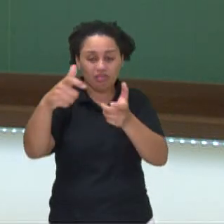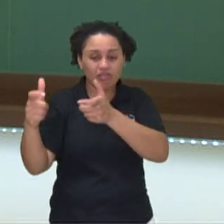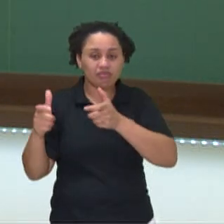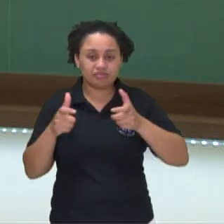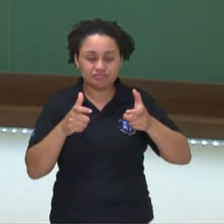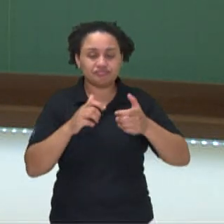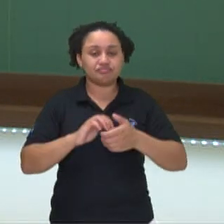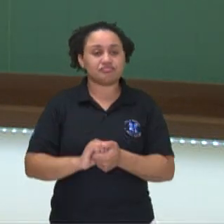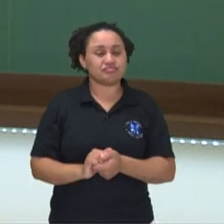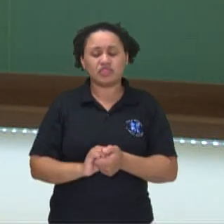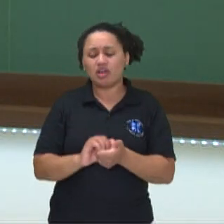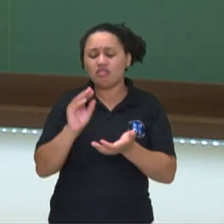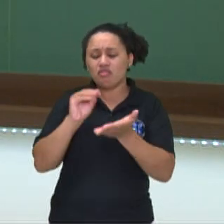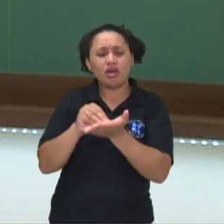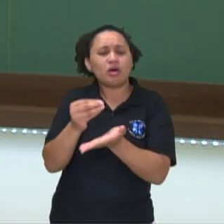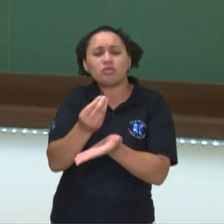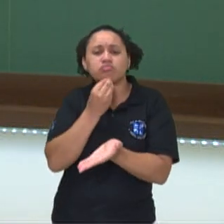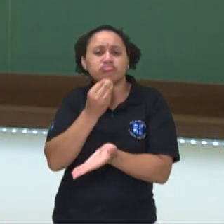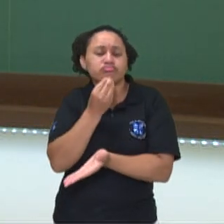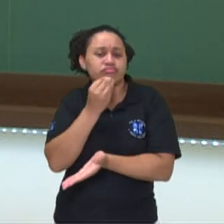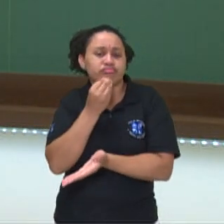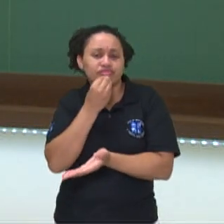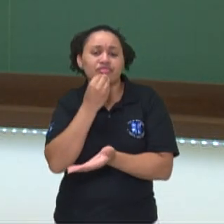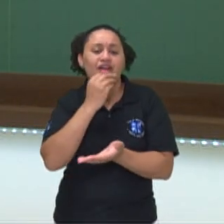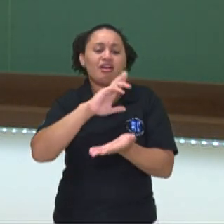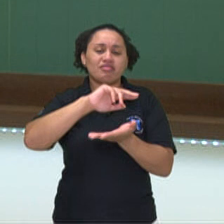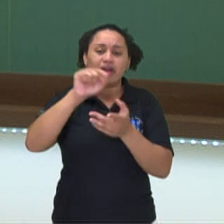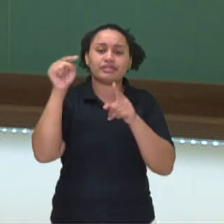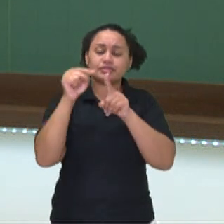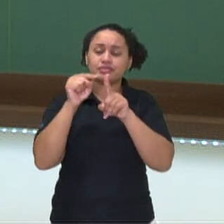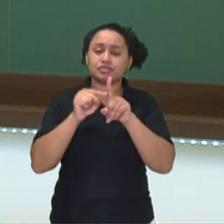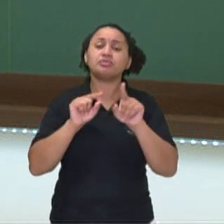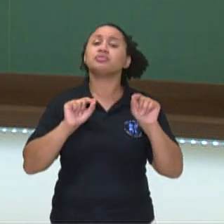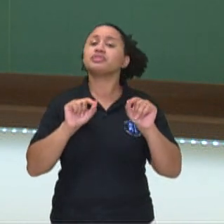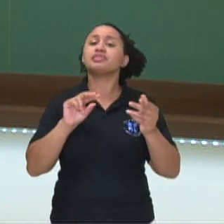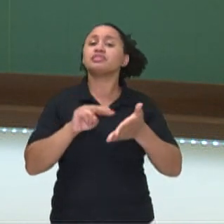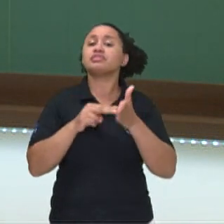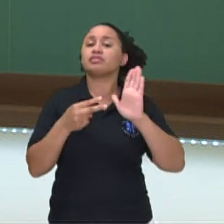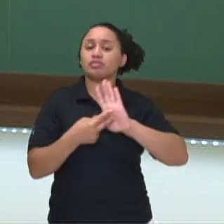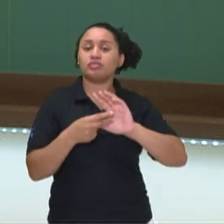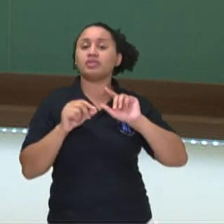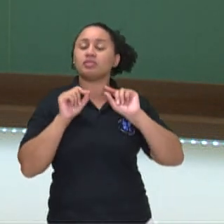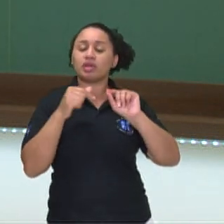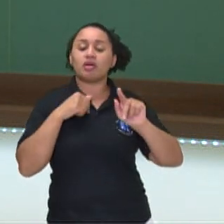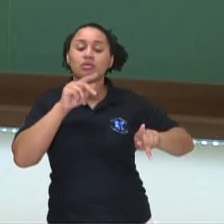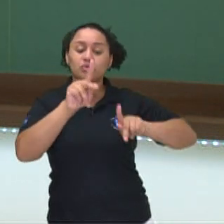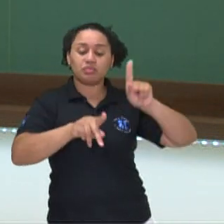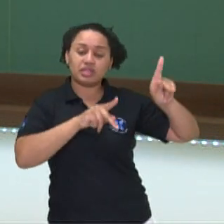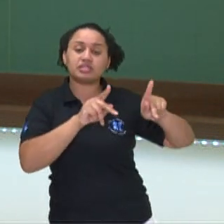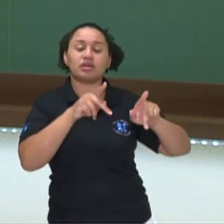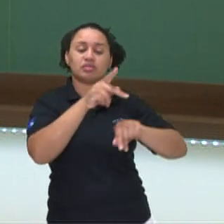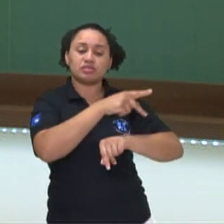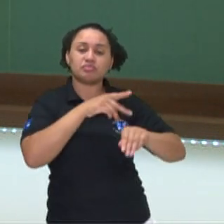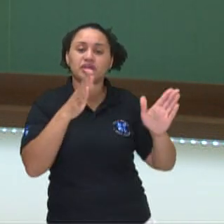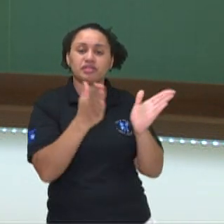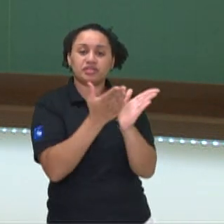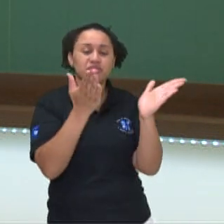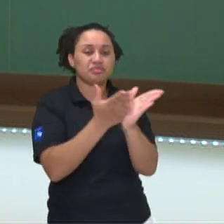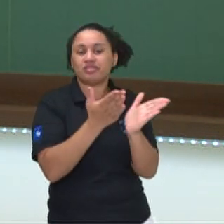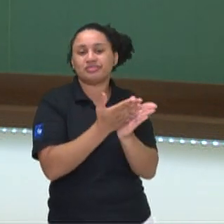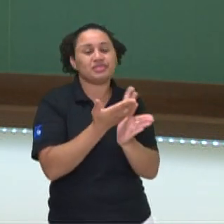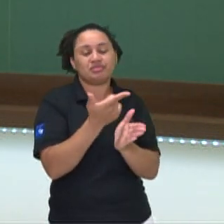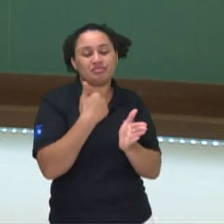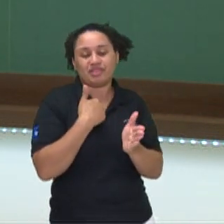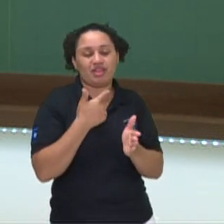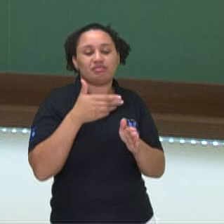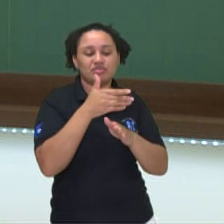a gente fala nessa falta de oportunidade das mais diversas esferas, pense só que a população dos países mais pobres não tem